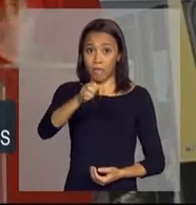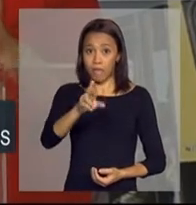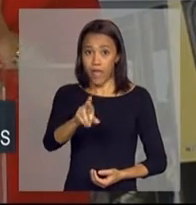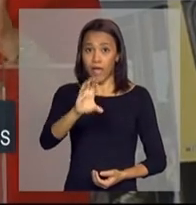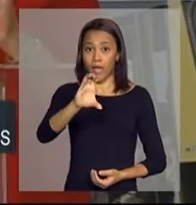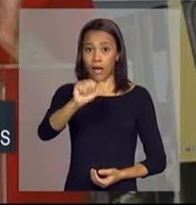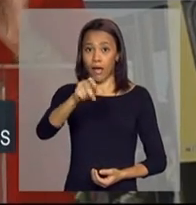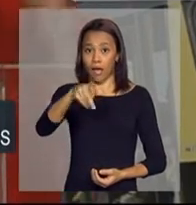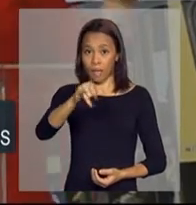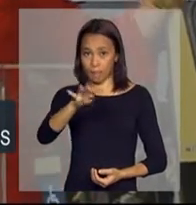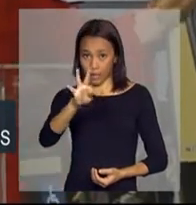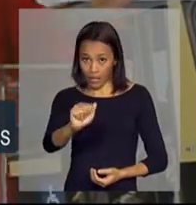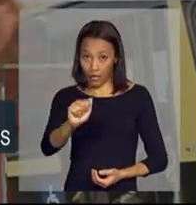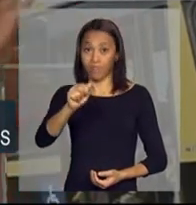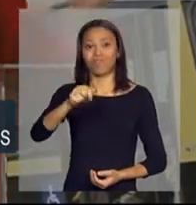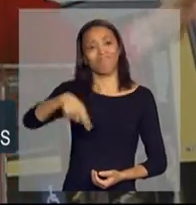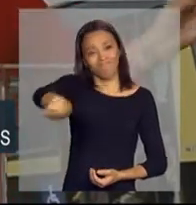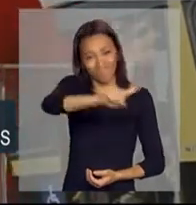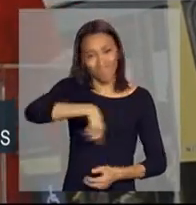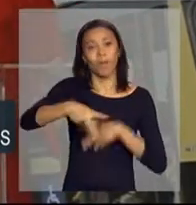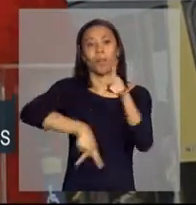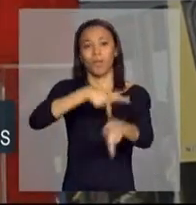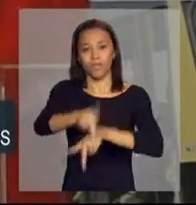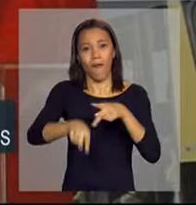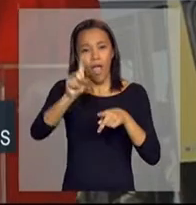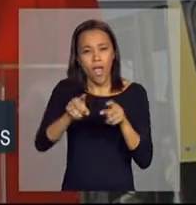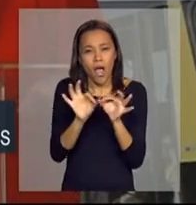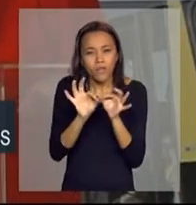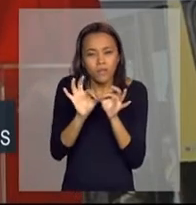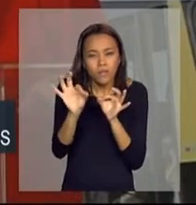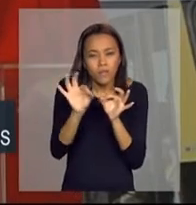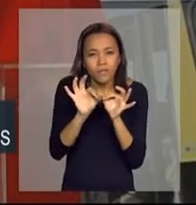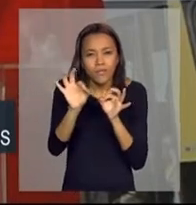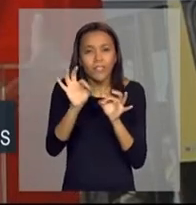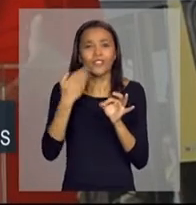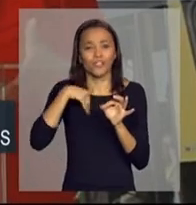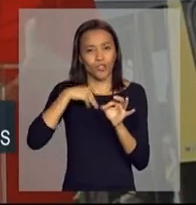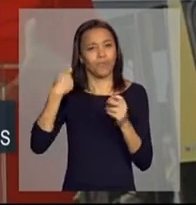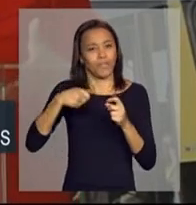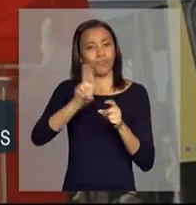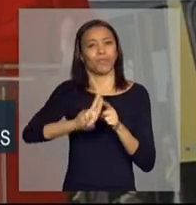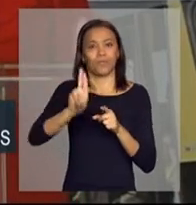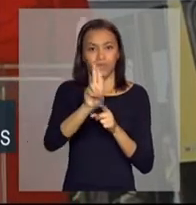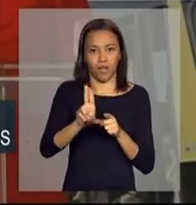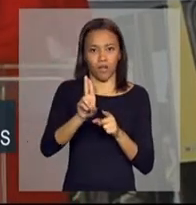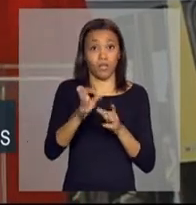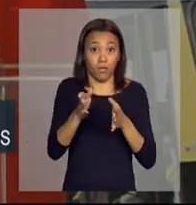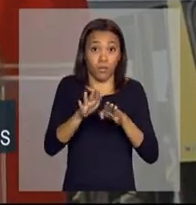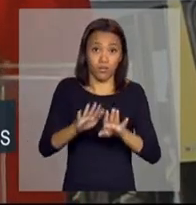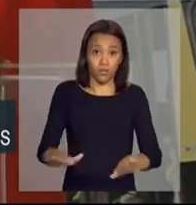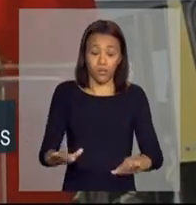esse a medida e o metro que nós devemos usar. Assim,